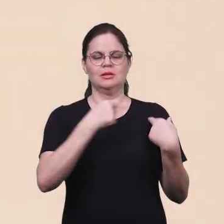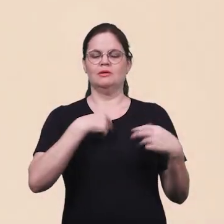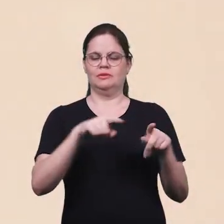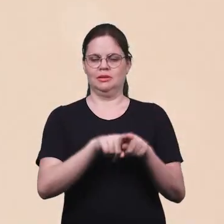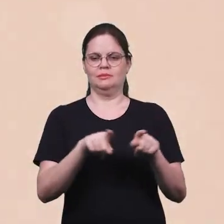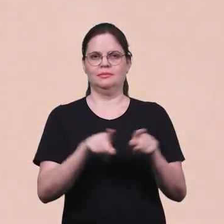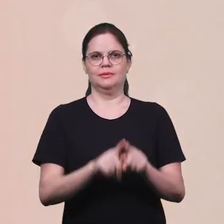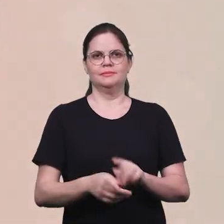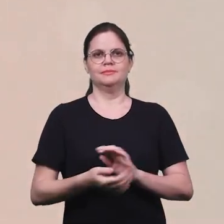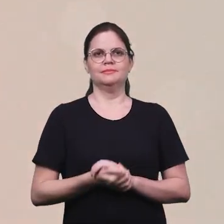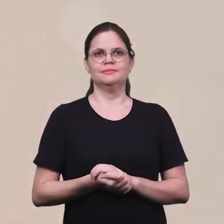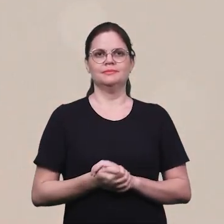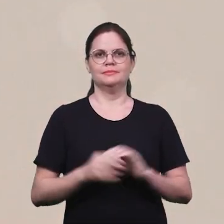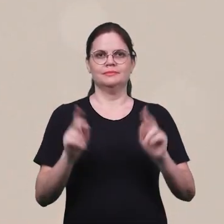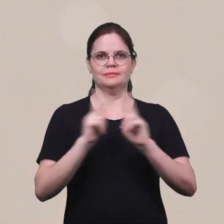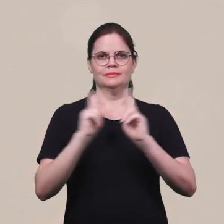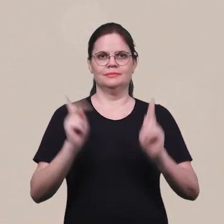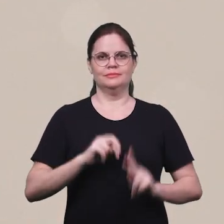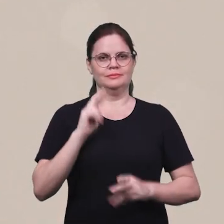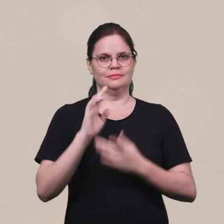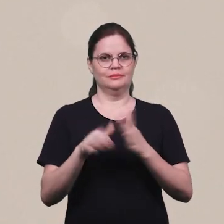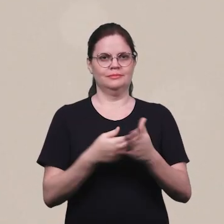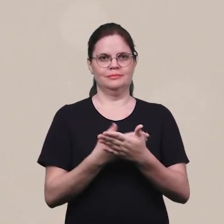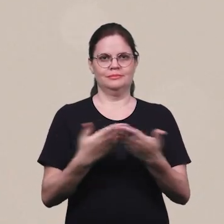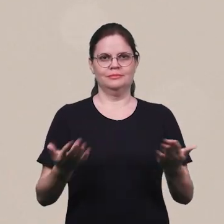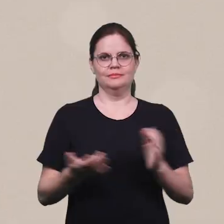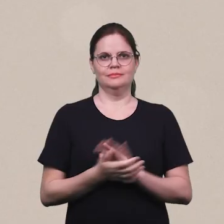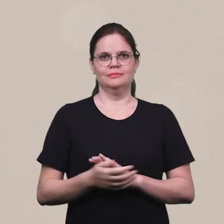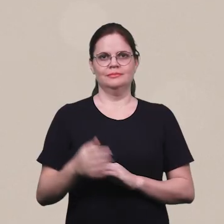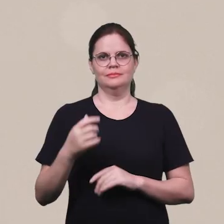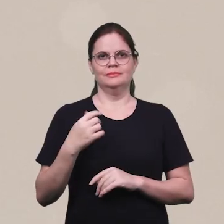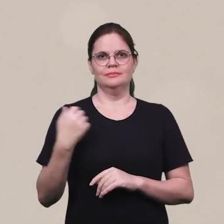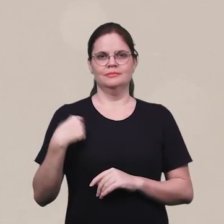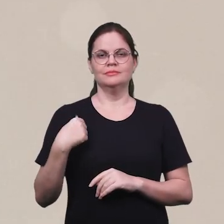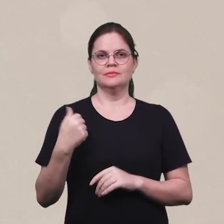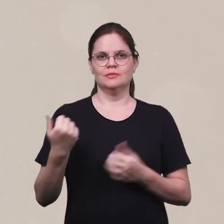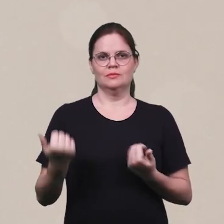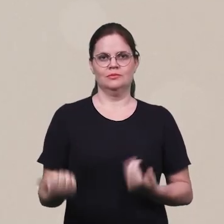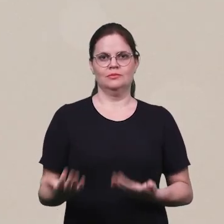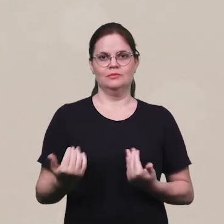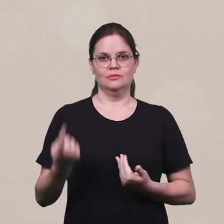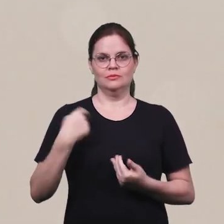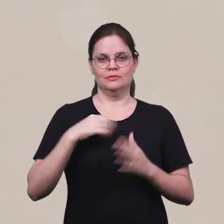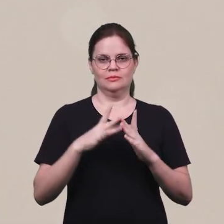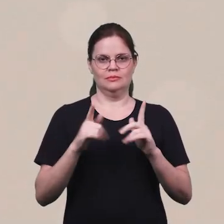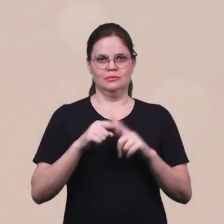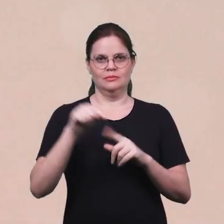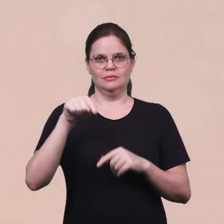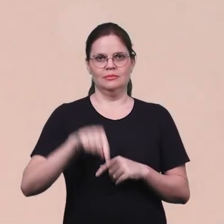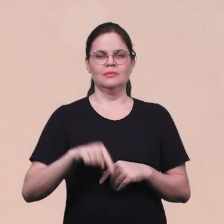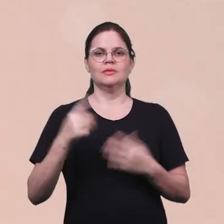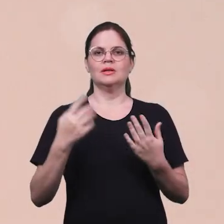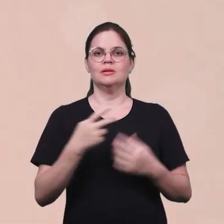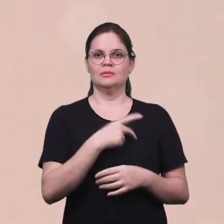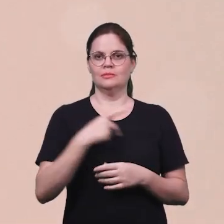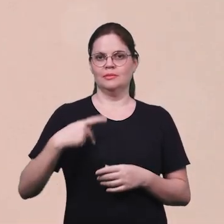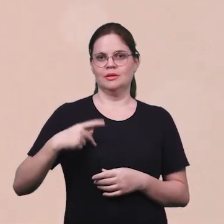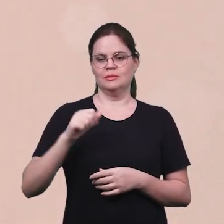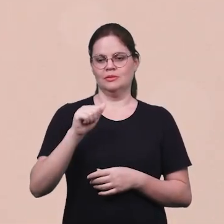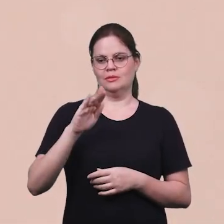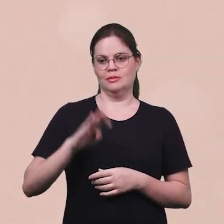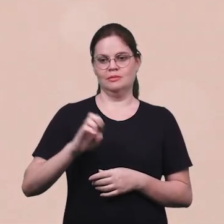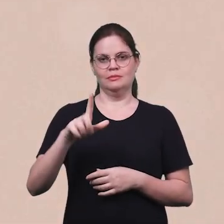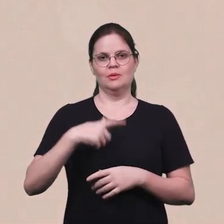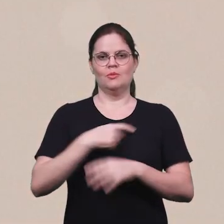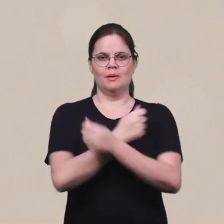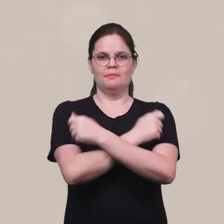da igreja. Irmãos, a paz do Senhor Jesus. Eu sou o Jorge aqui da Igreja de Ilha do Sol, do Ministério do Pastor Abel. Queria mandar